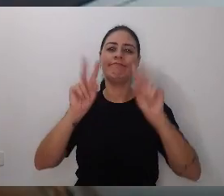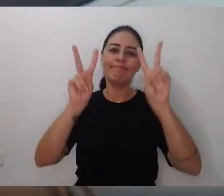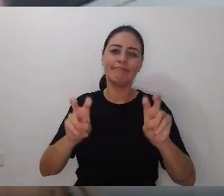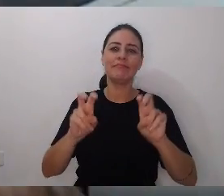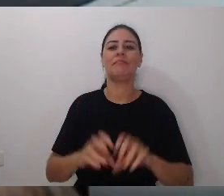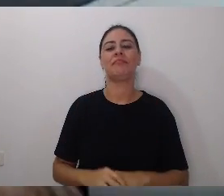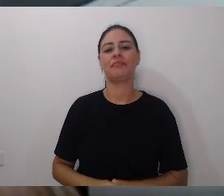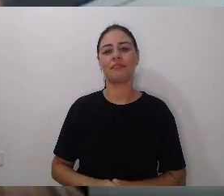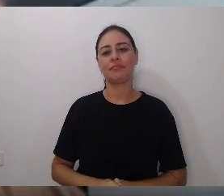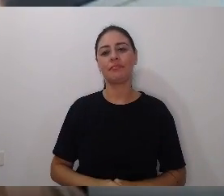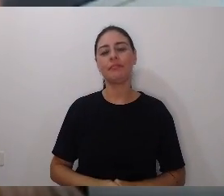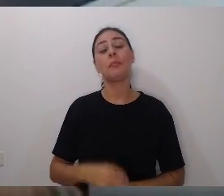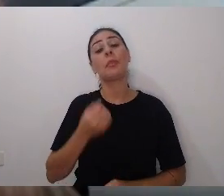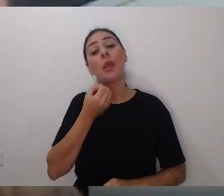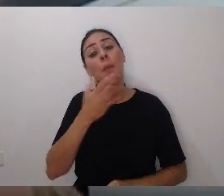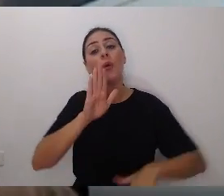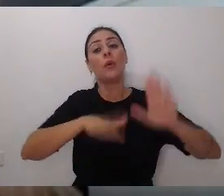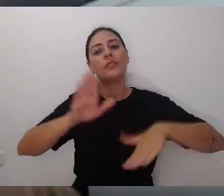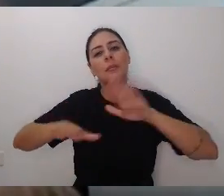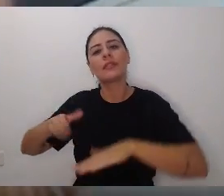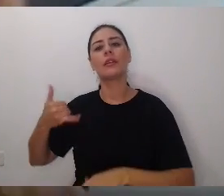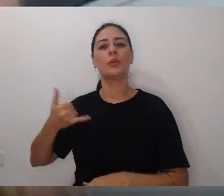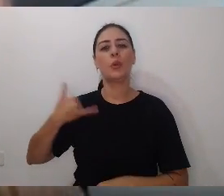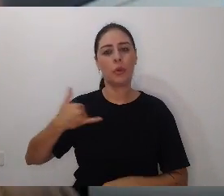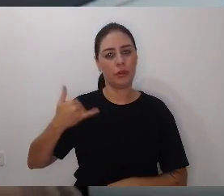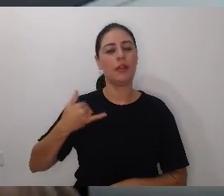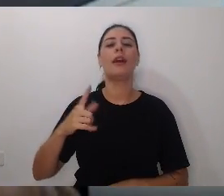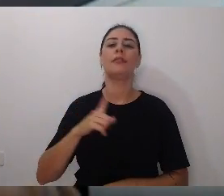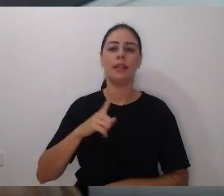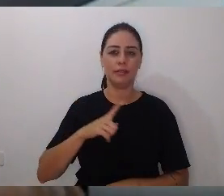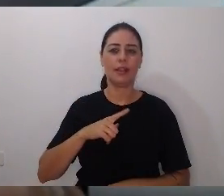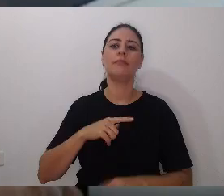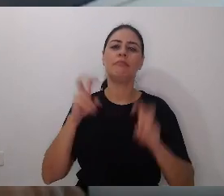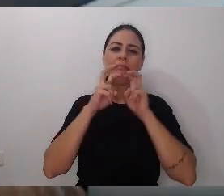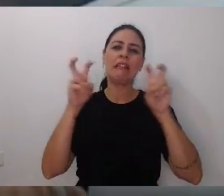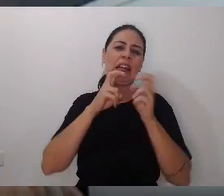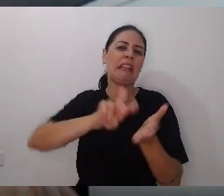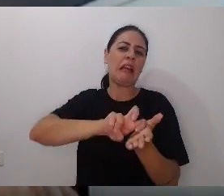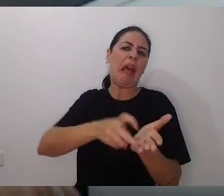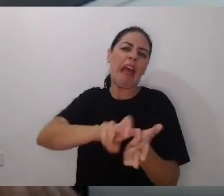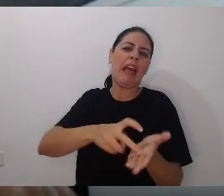diminui esses impactos, essas birras. Eu queria que você falasse um pouquinho sobre isso, tá bom?